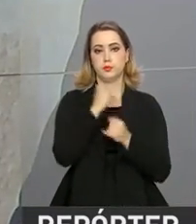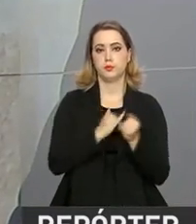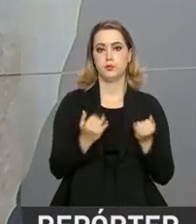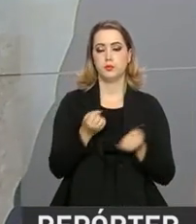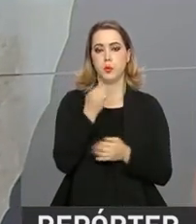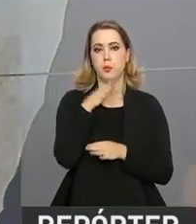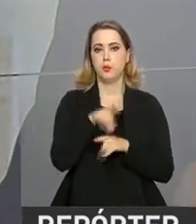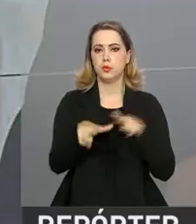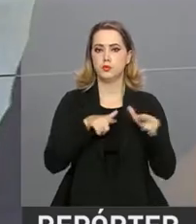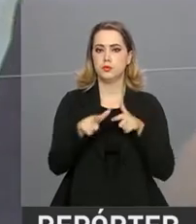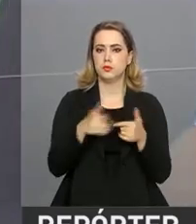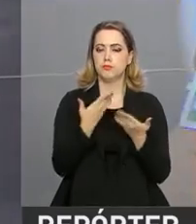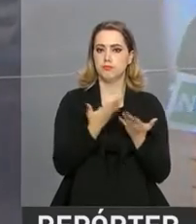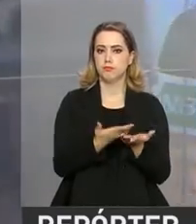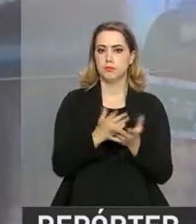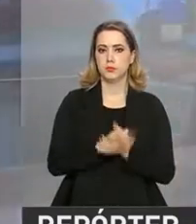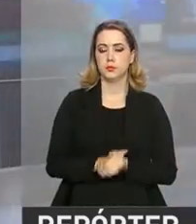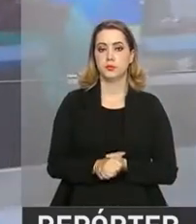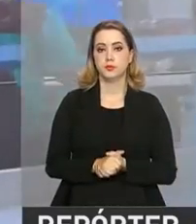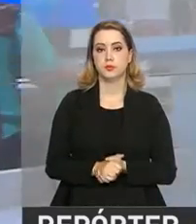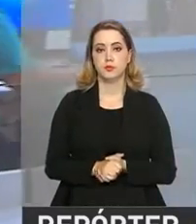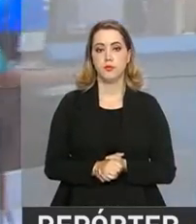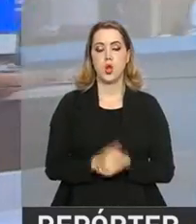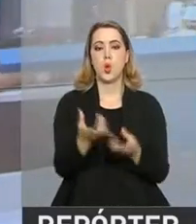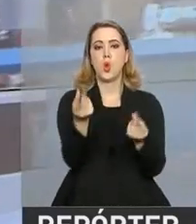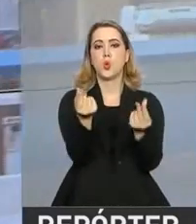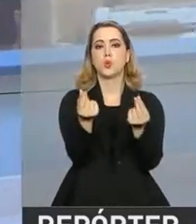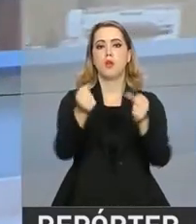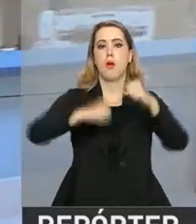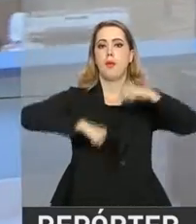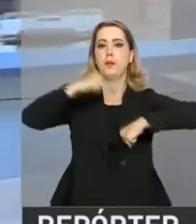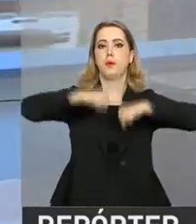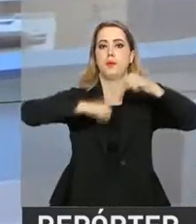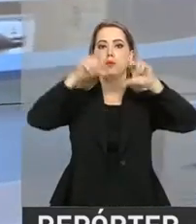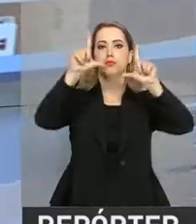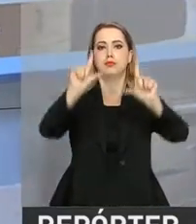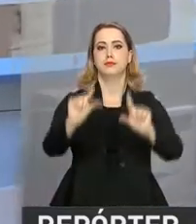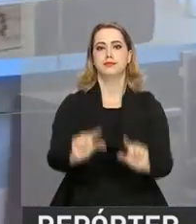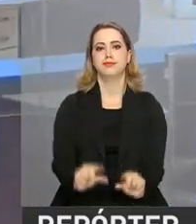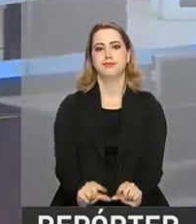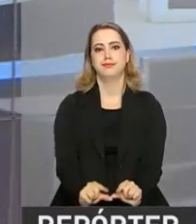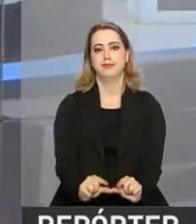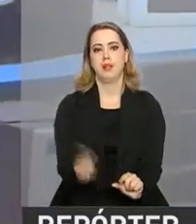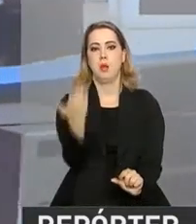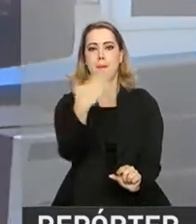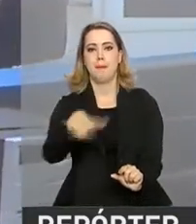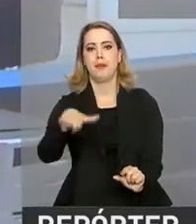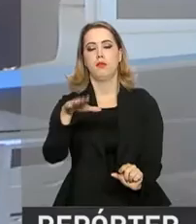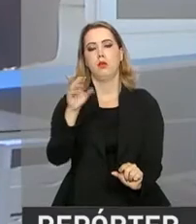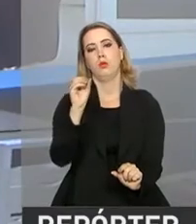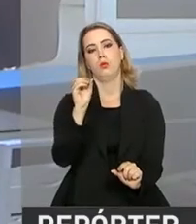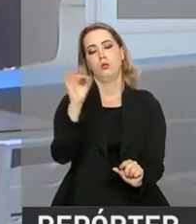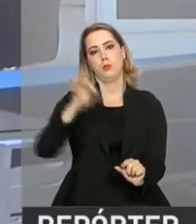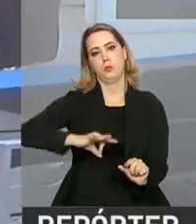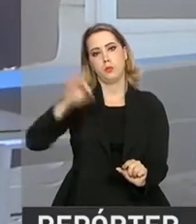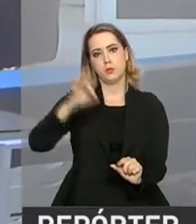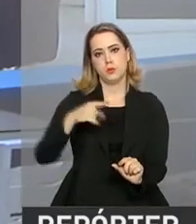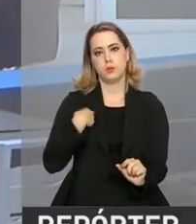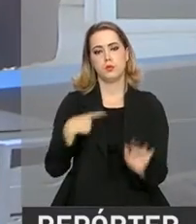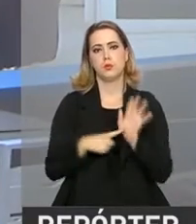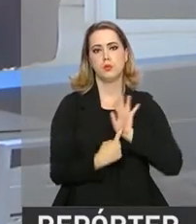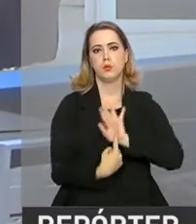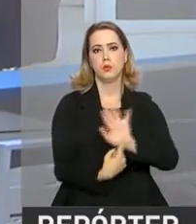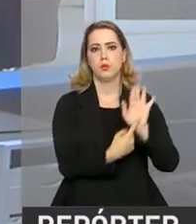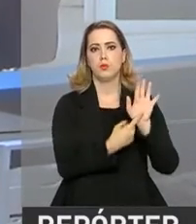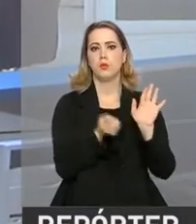pereira bom trabalho pra você os preços da indústria caíram quase meio por cento no acumulado do ano é o que mostra o índice de preços ao